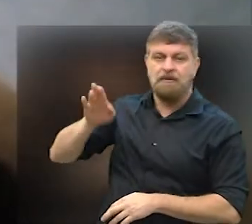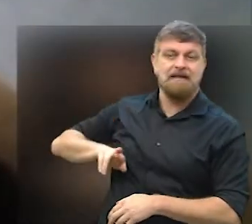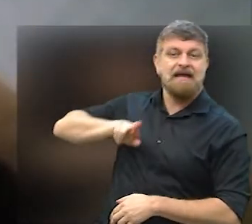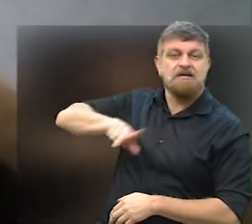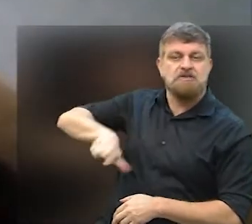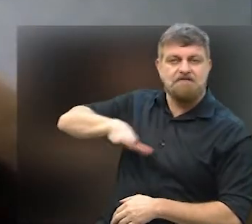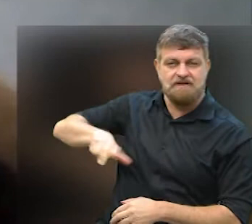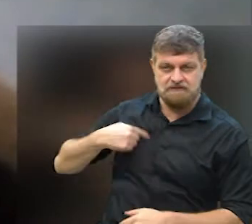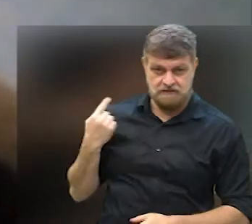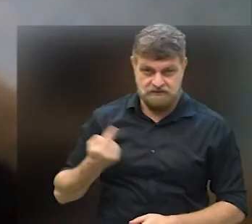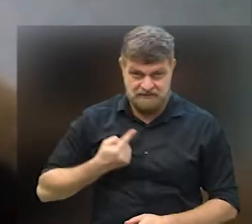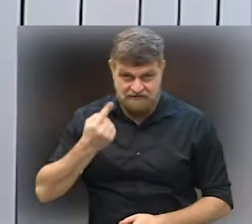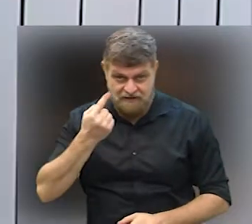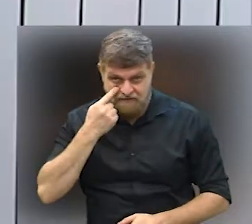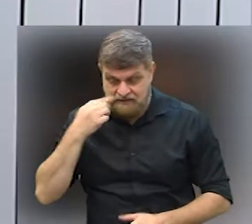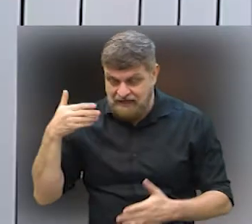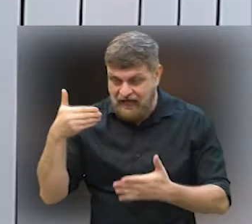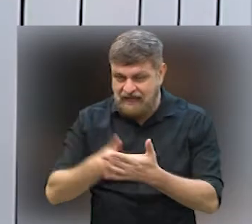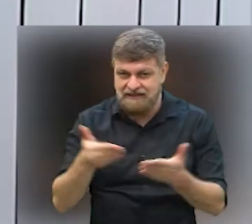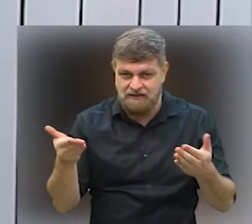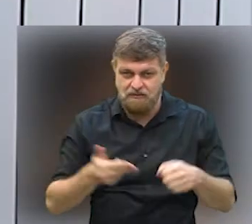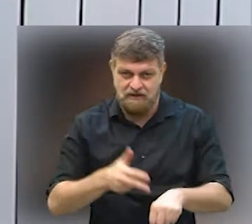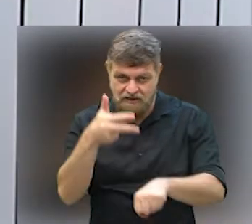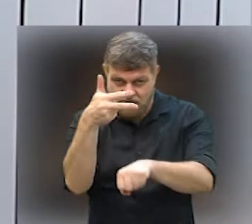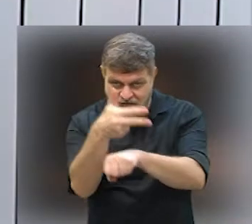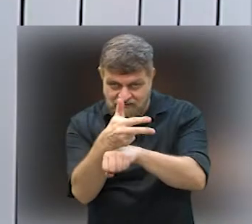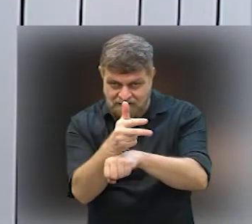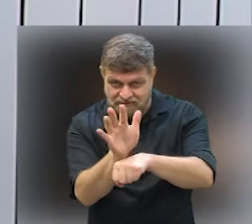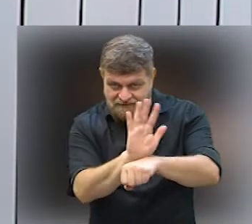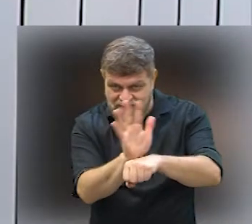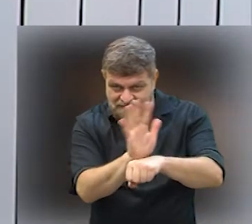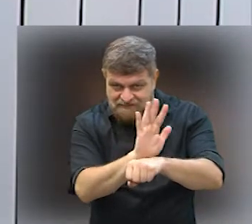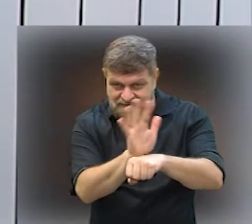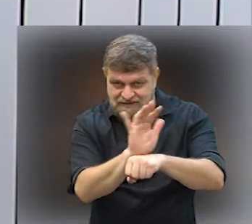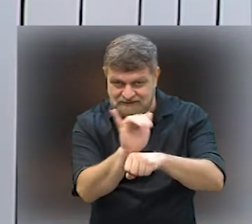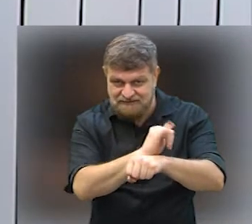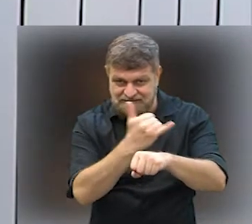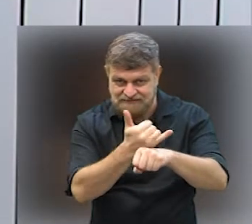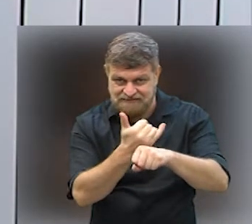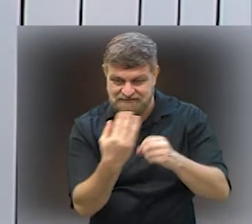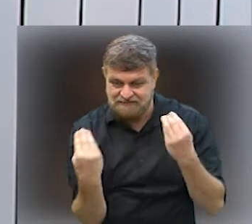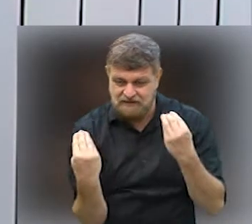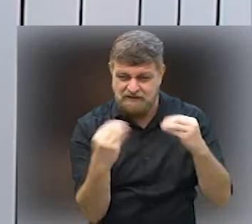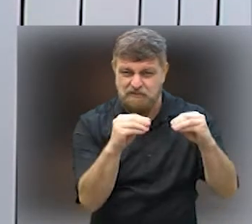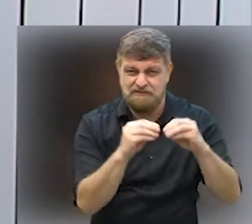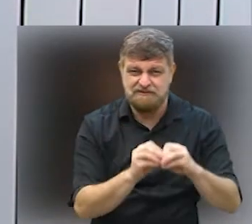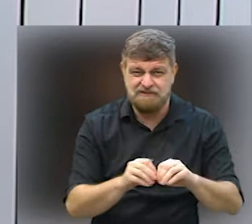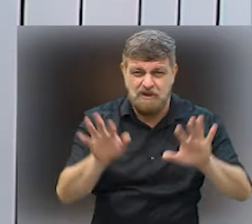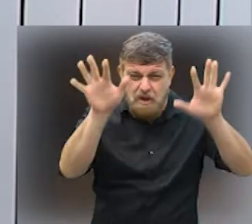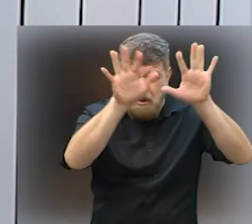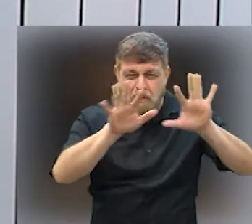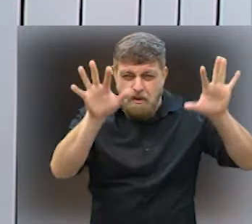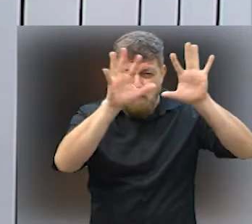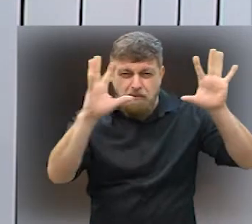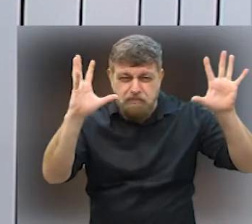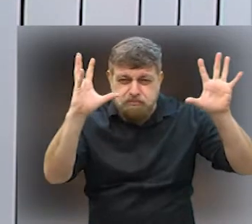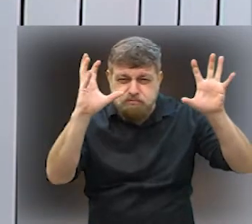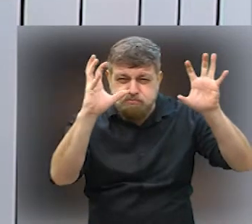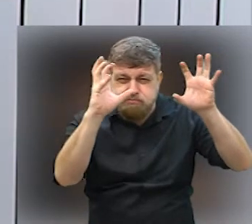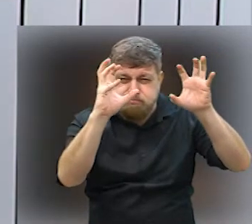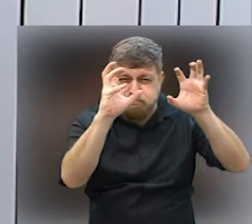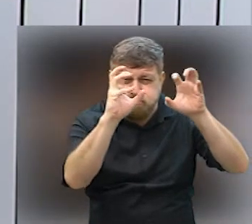Areta, a gente estava assistindo até agora um vídeo que foi postado com o tempo completamente